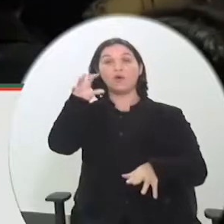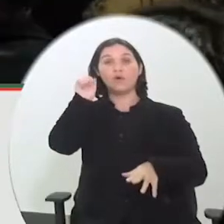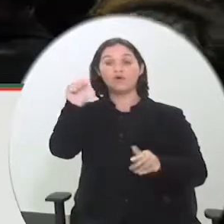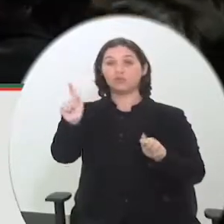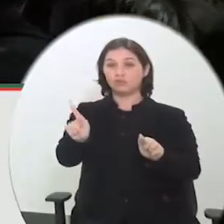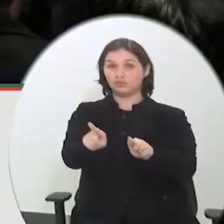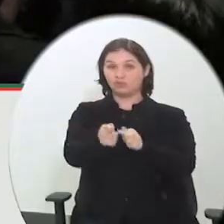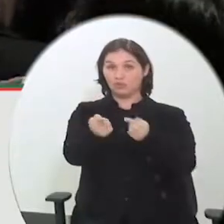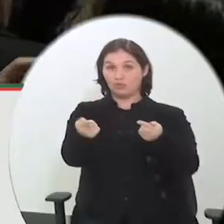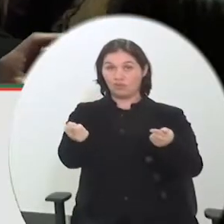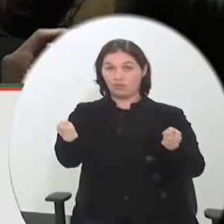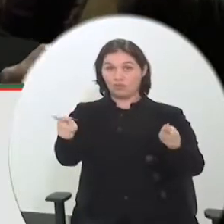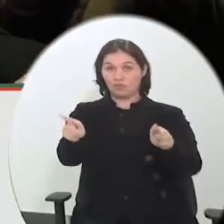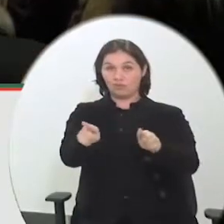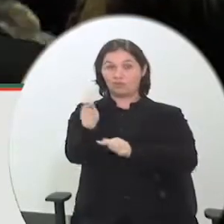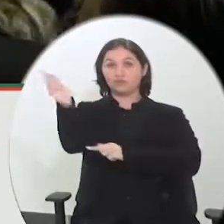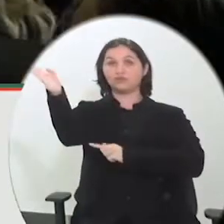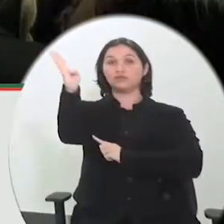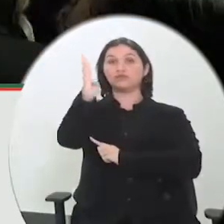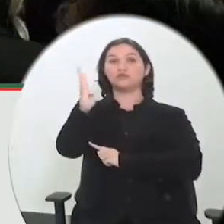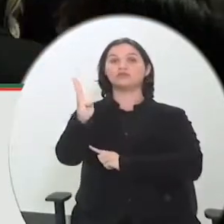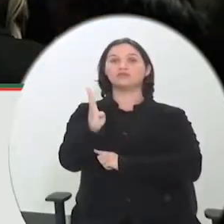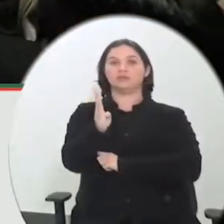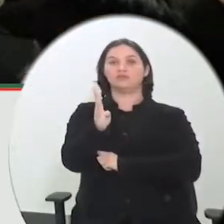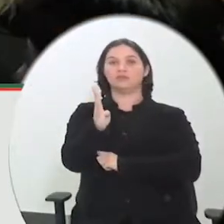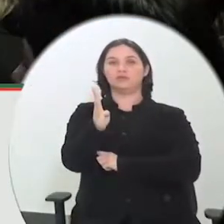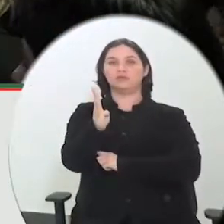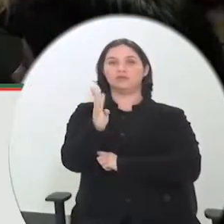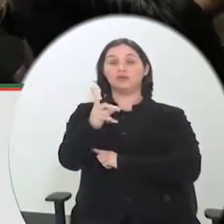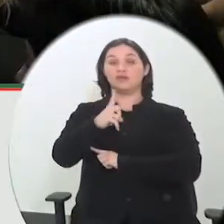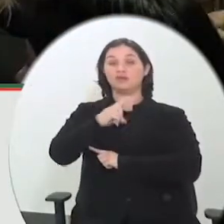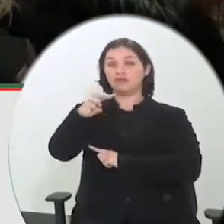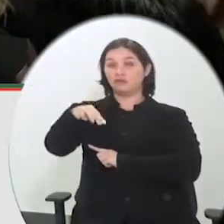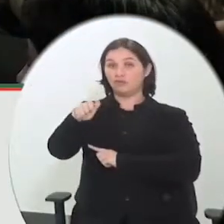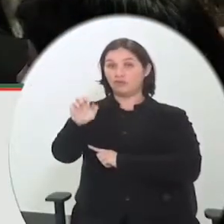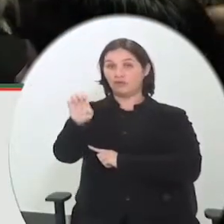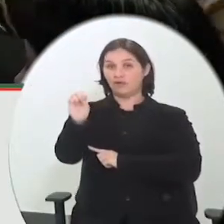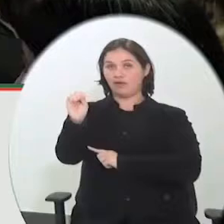pelo Coral da Unesc, sob a regência do maestro Joel de Oliveira.